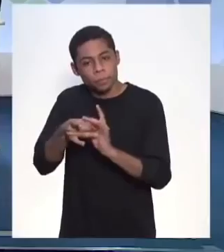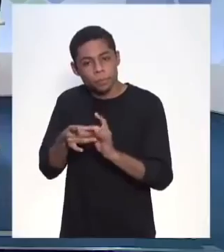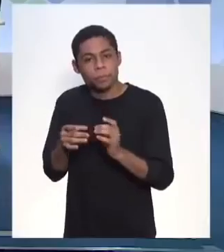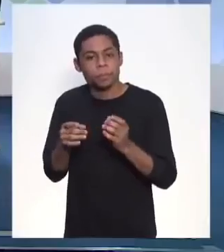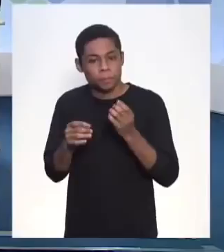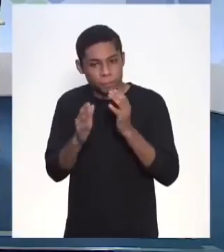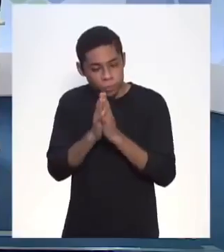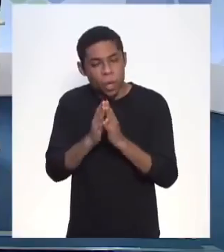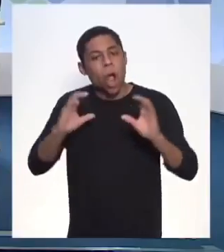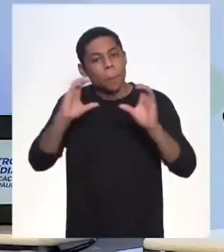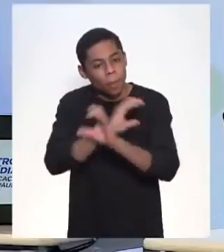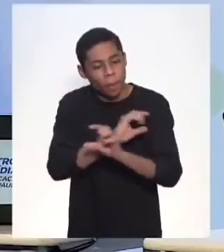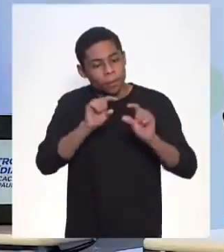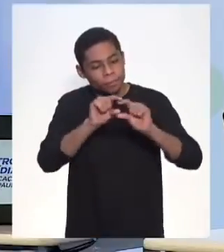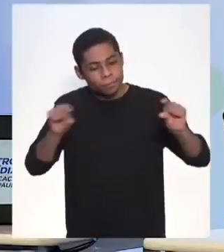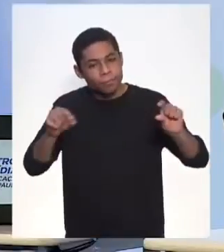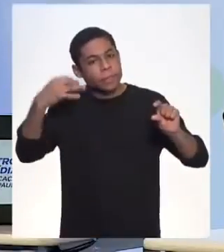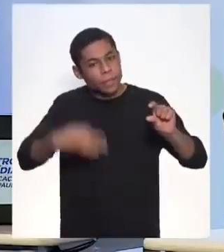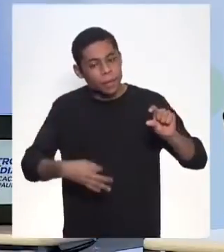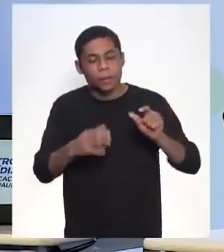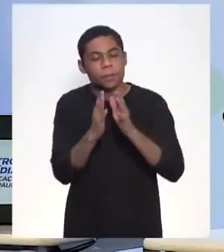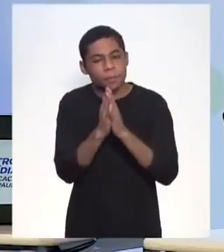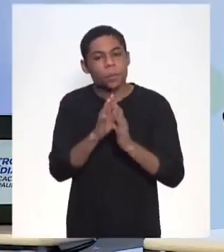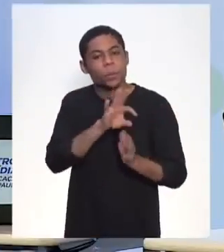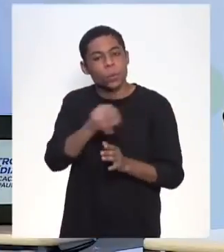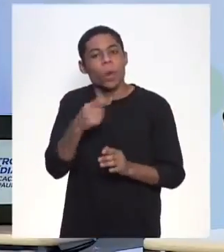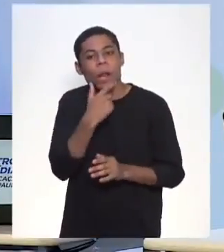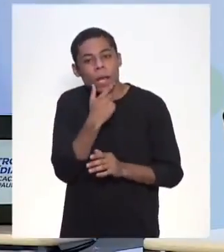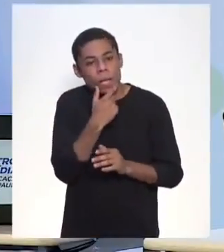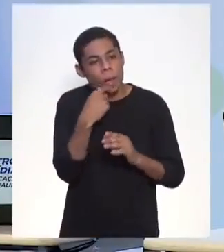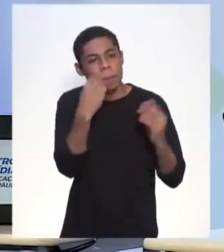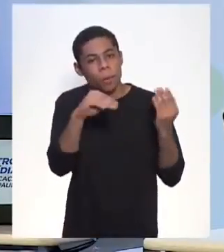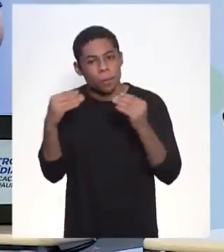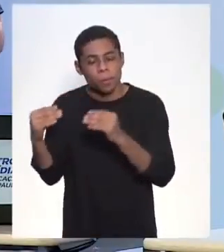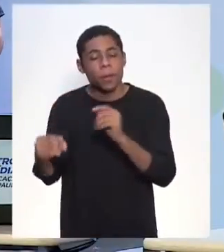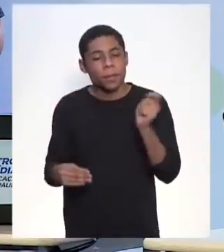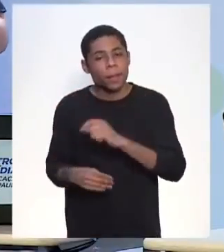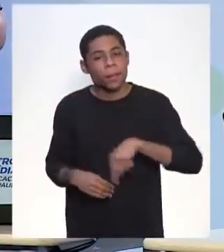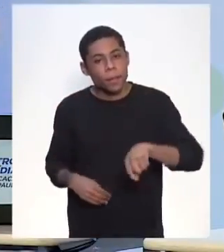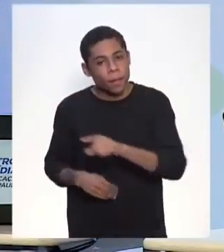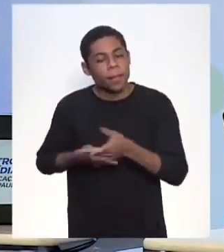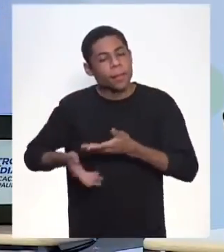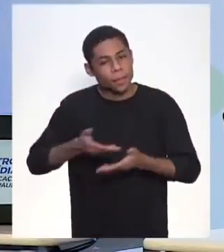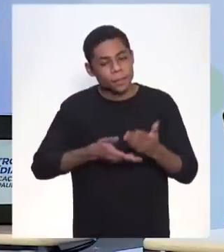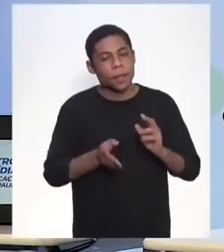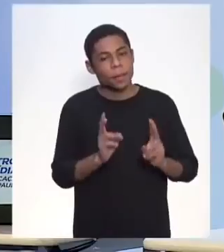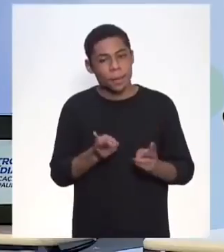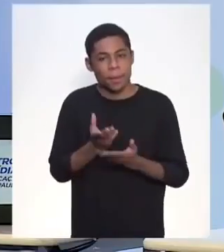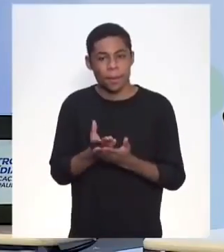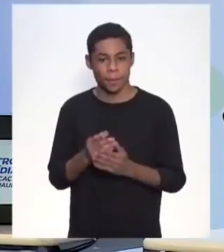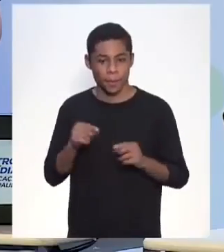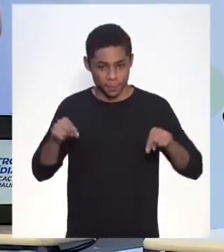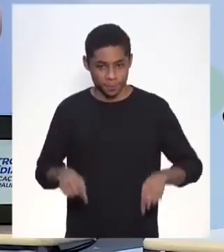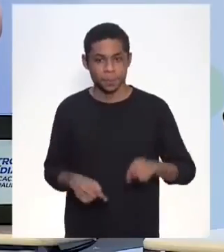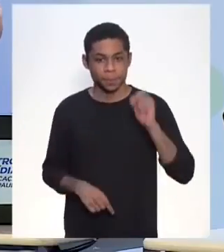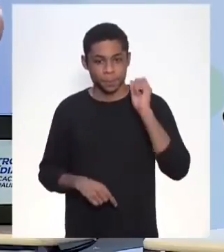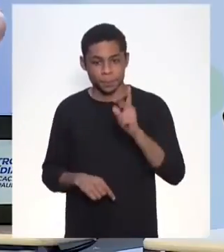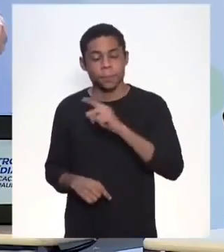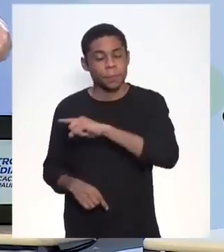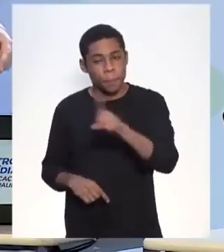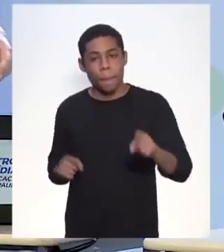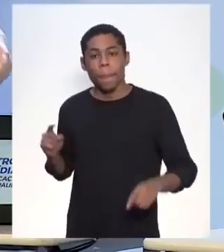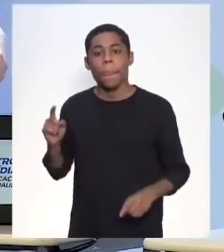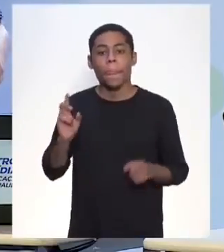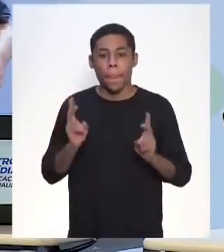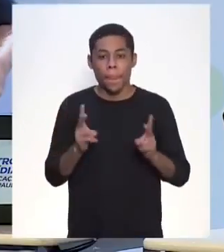Ed? Respostas completas, se possível, aí todas em inglês também. E a gente vai interagindo nesta aula hoje. Okay? Vocês